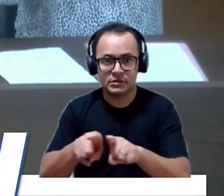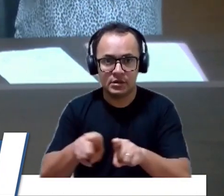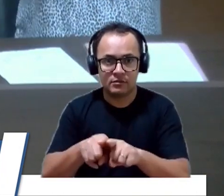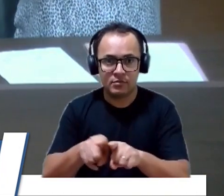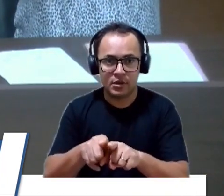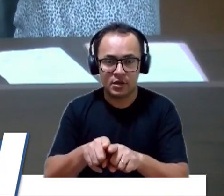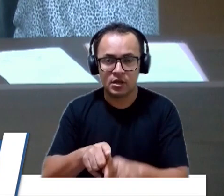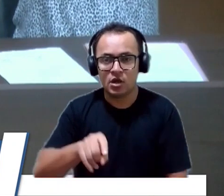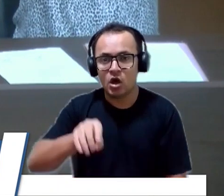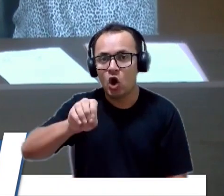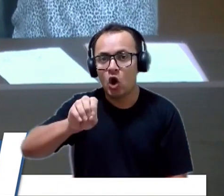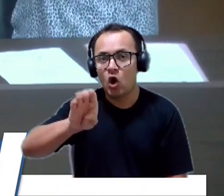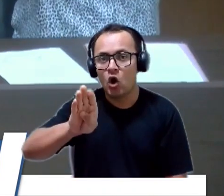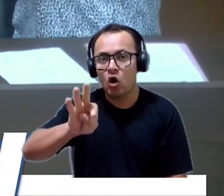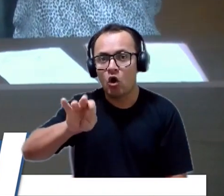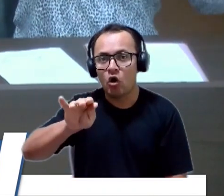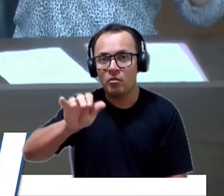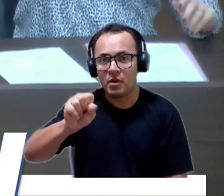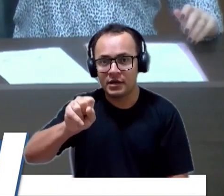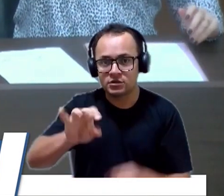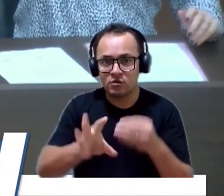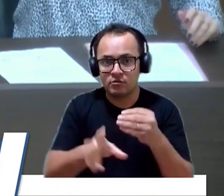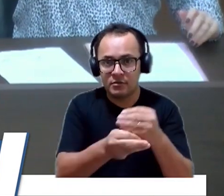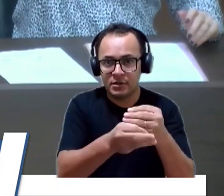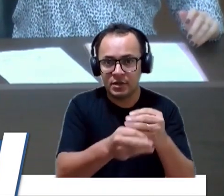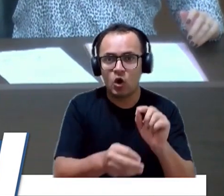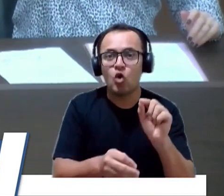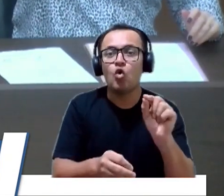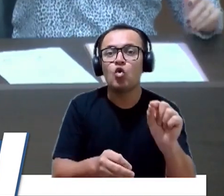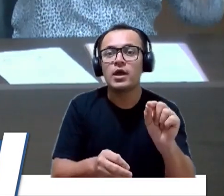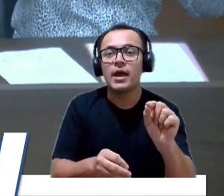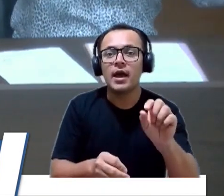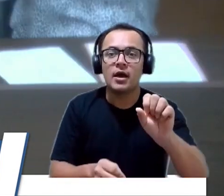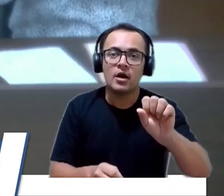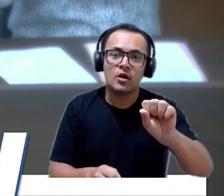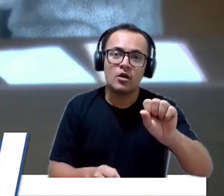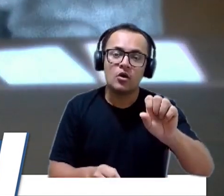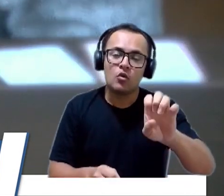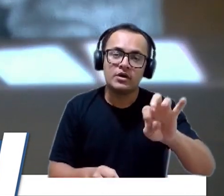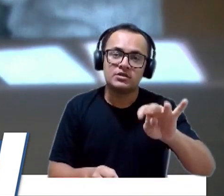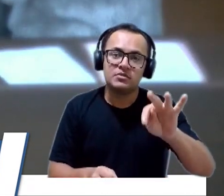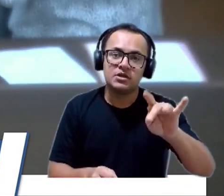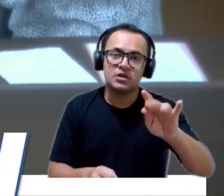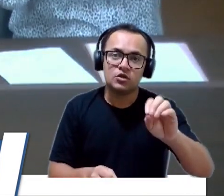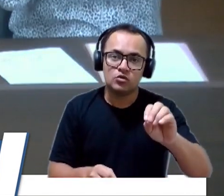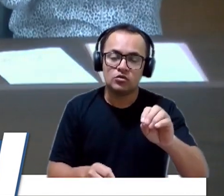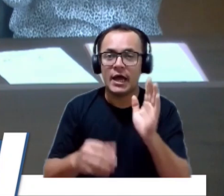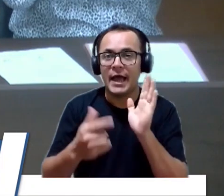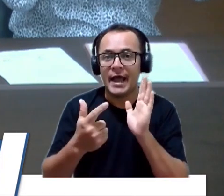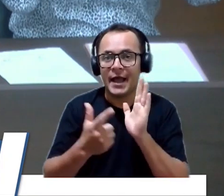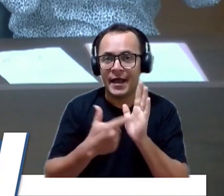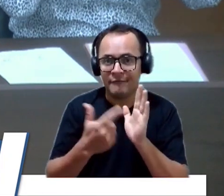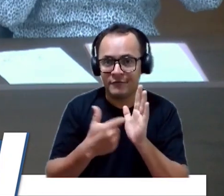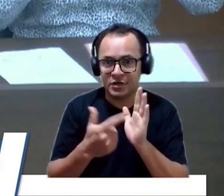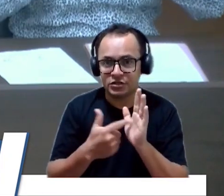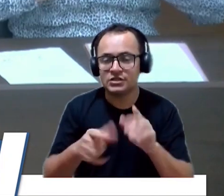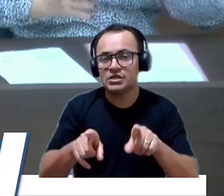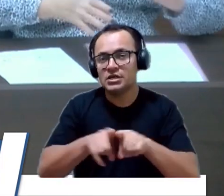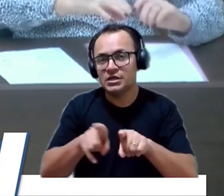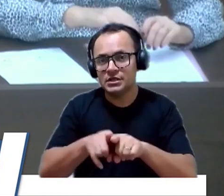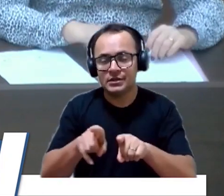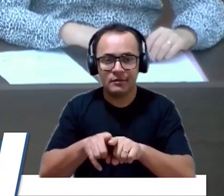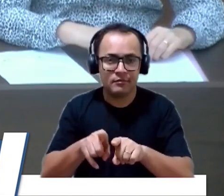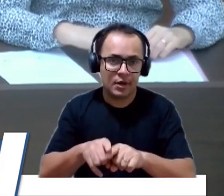obras complementares, como O Que é o Espiritismo, Revista Espírita e Obras Póstumas.